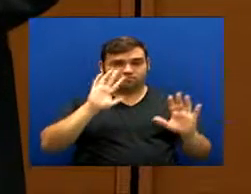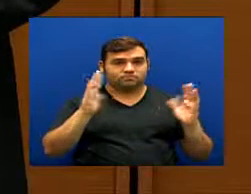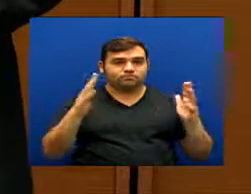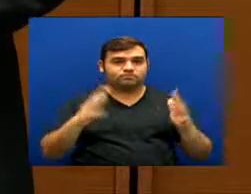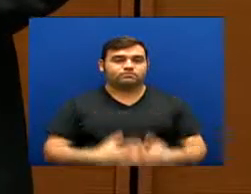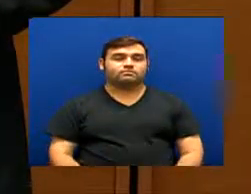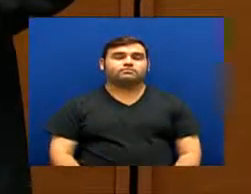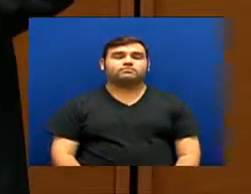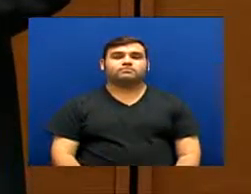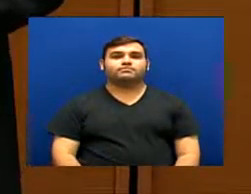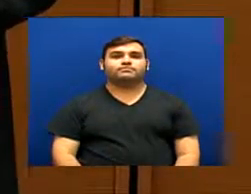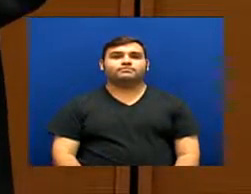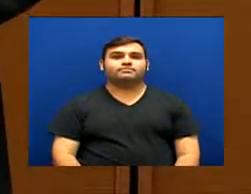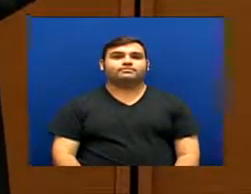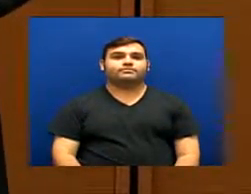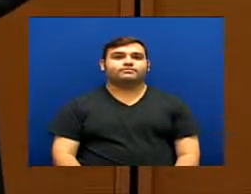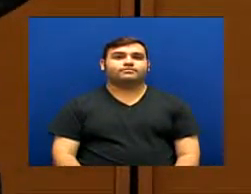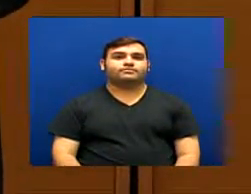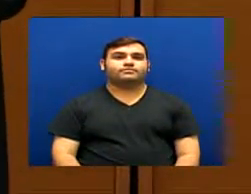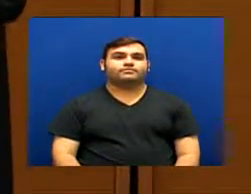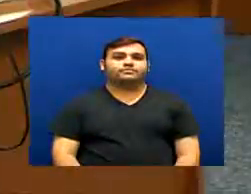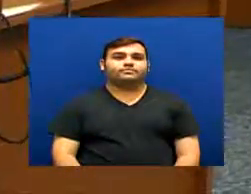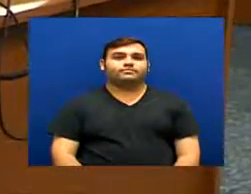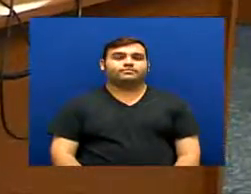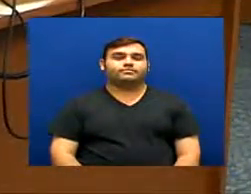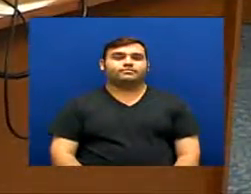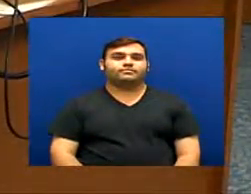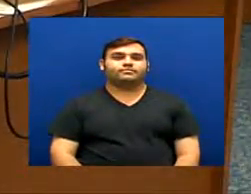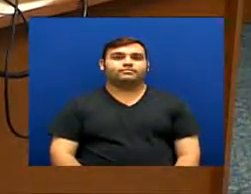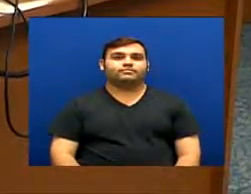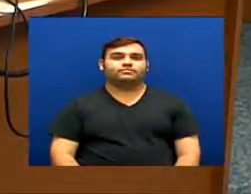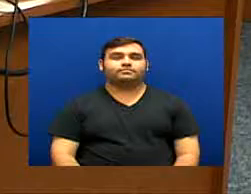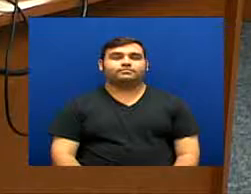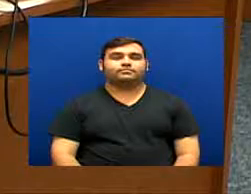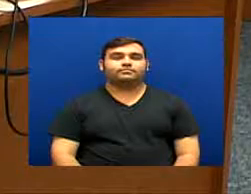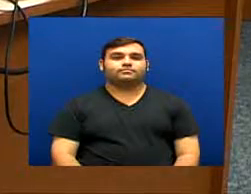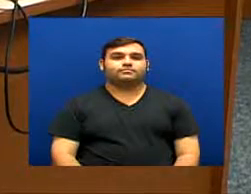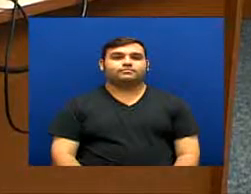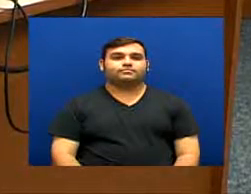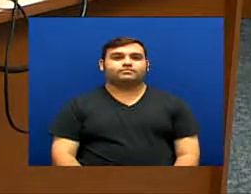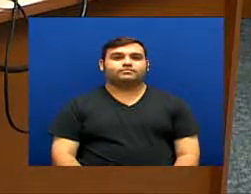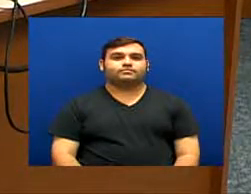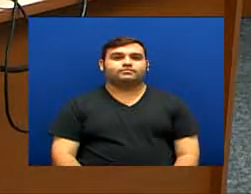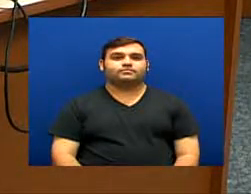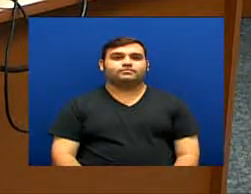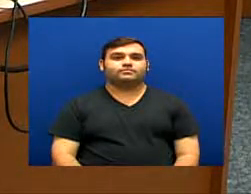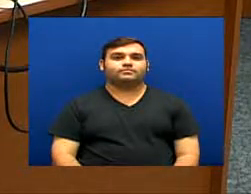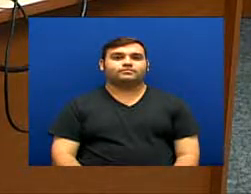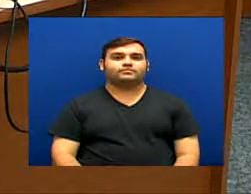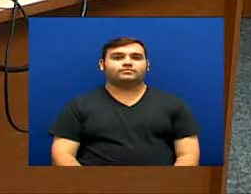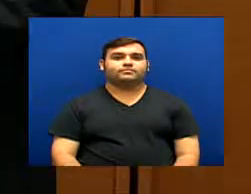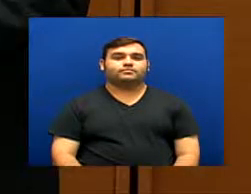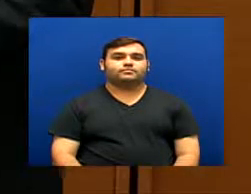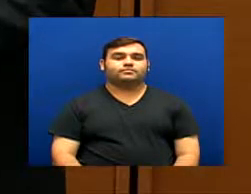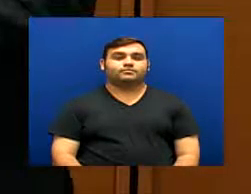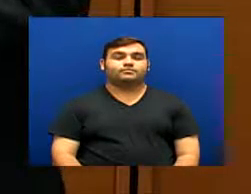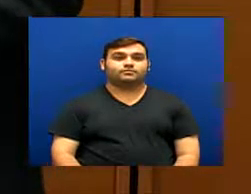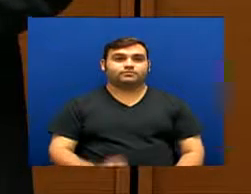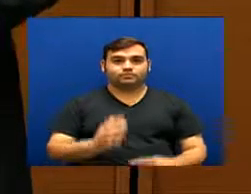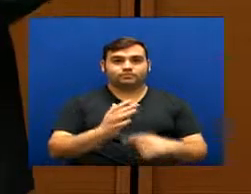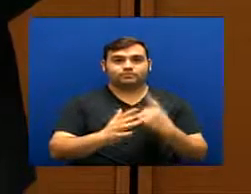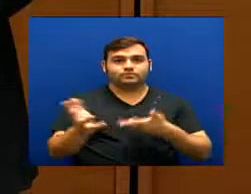noite. Solicitamos também que o senhor Marcos Gladstone Silva faça parte desse momento para que seja entregue, junto com os votos